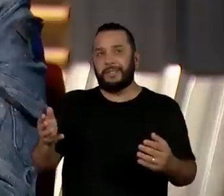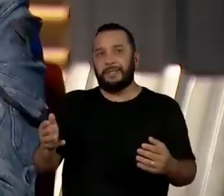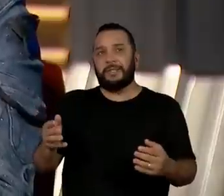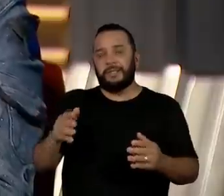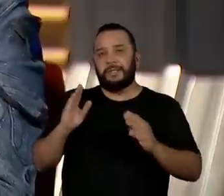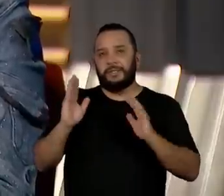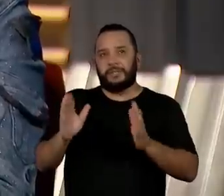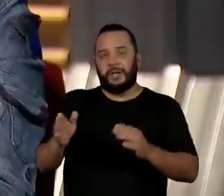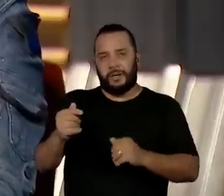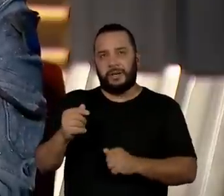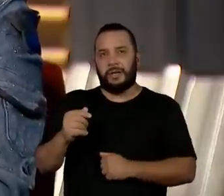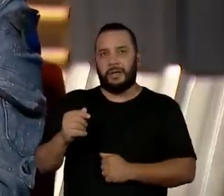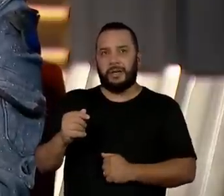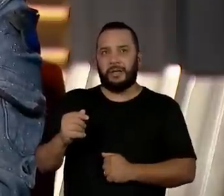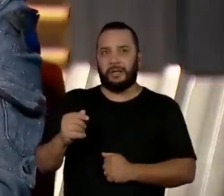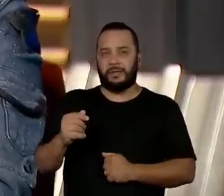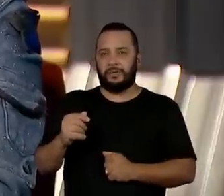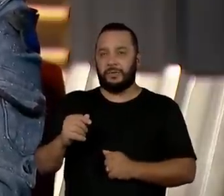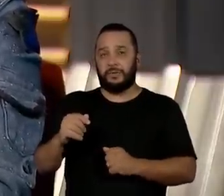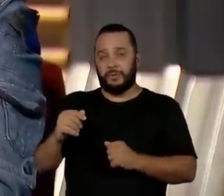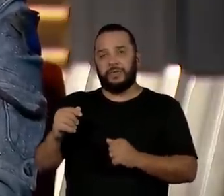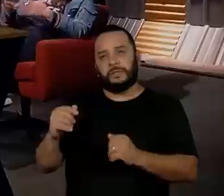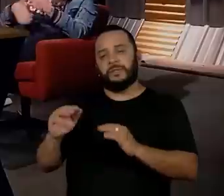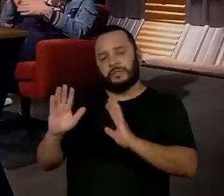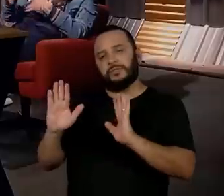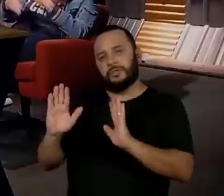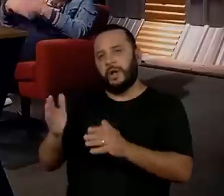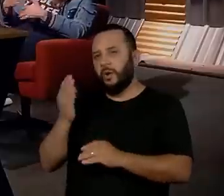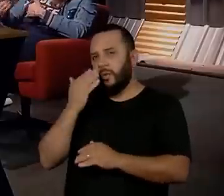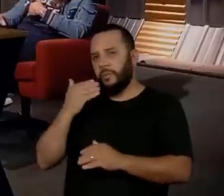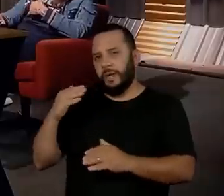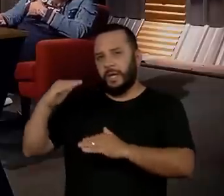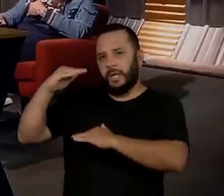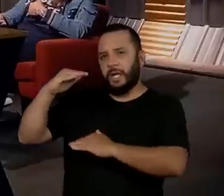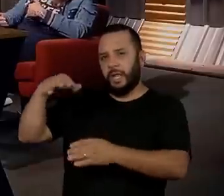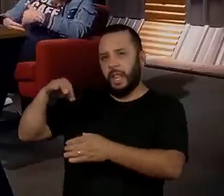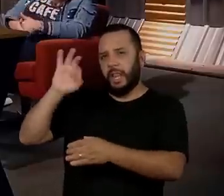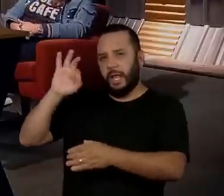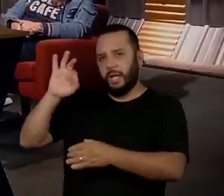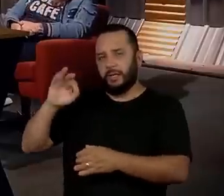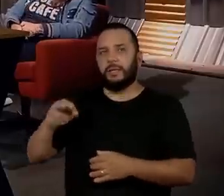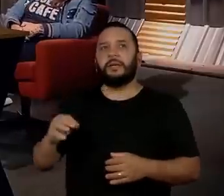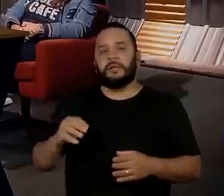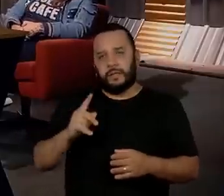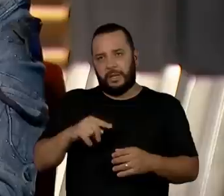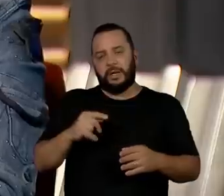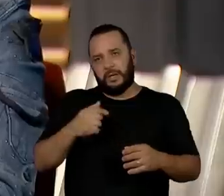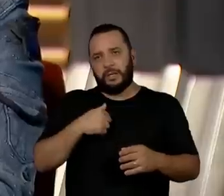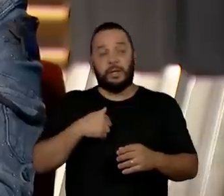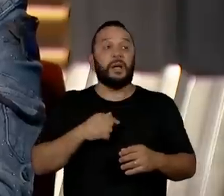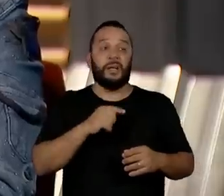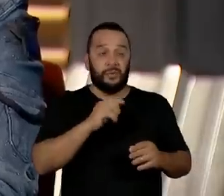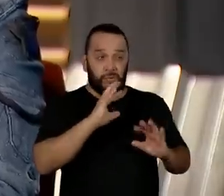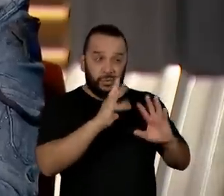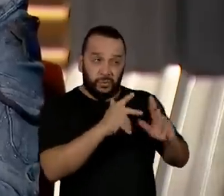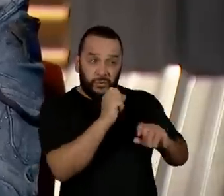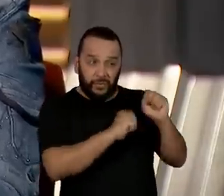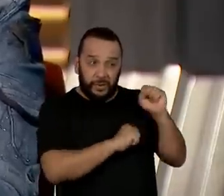era trocada toda a merenda em lata era trocado por esse produto processado né